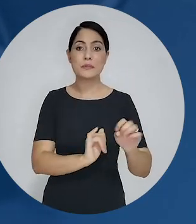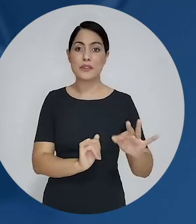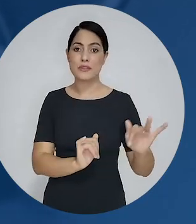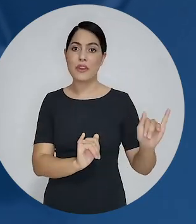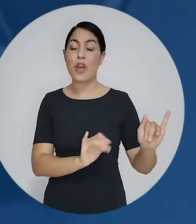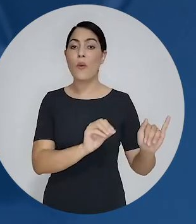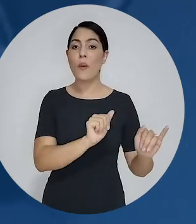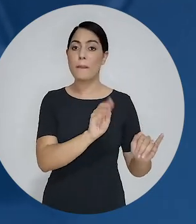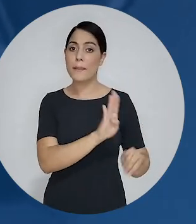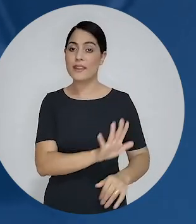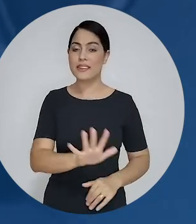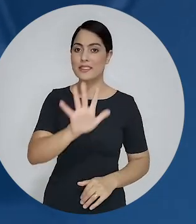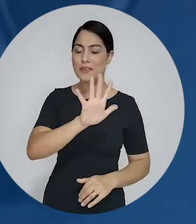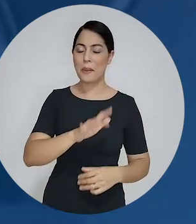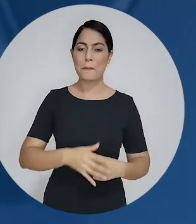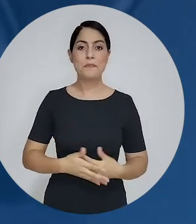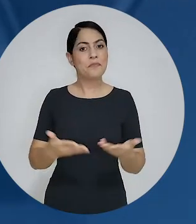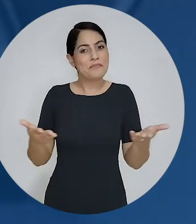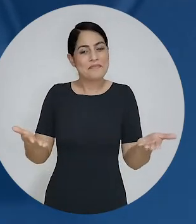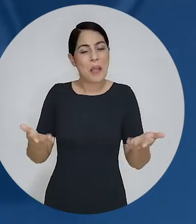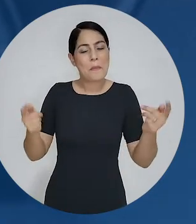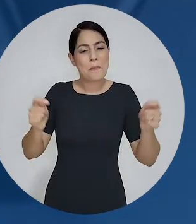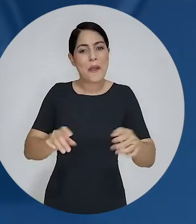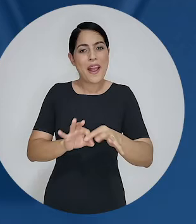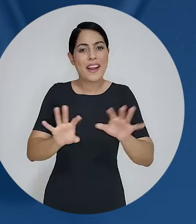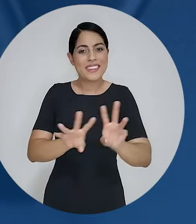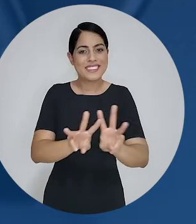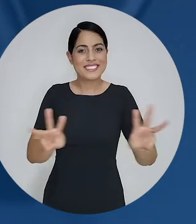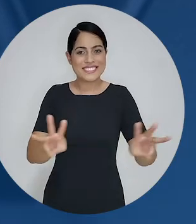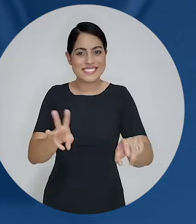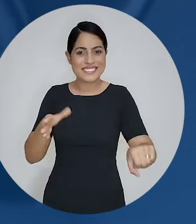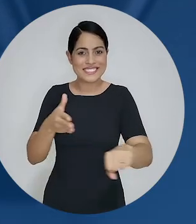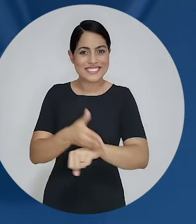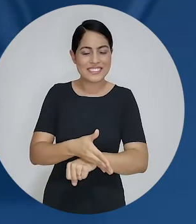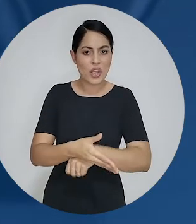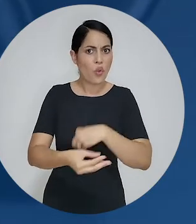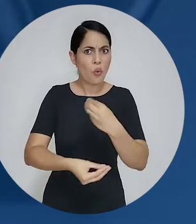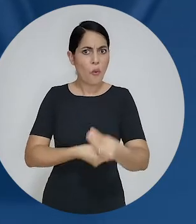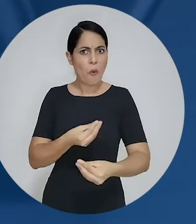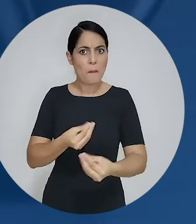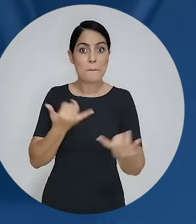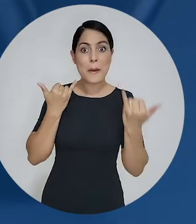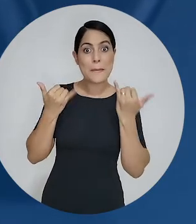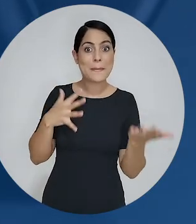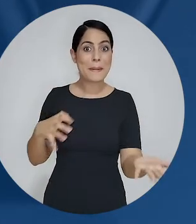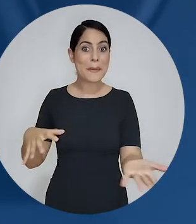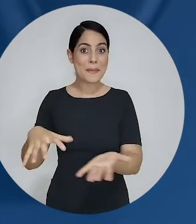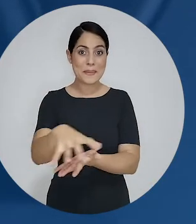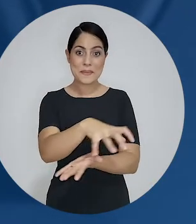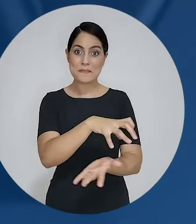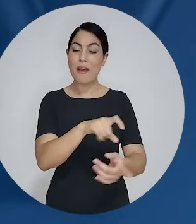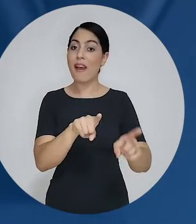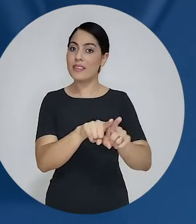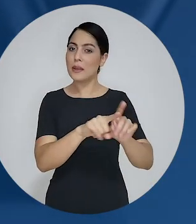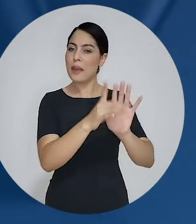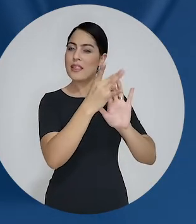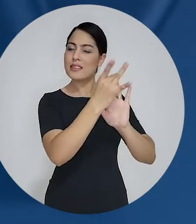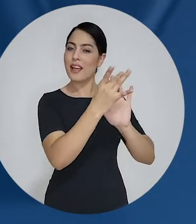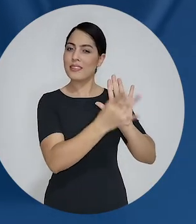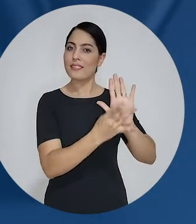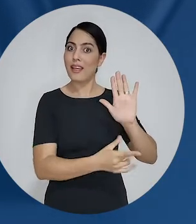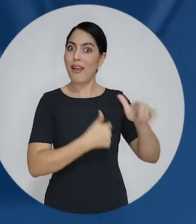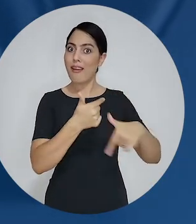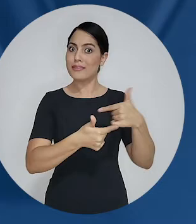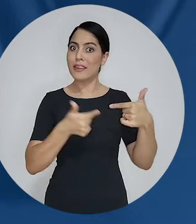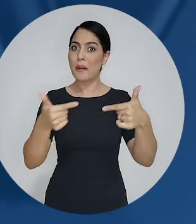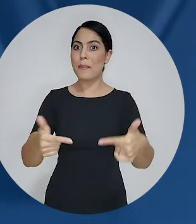Spotify, OAB Nacional. Não esqueça de também acessar o nosso site. Lá você encontra as últimas notícias, os